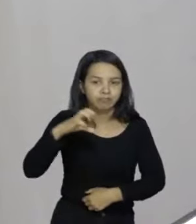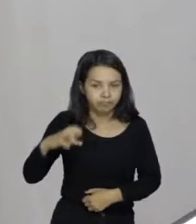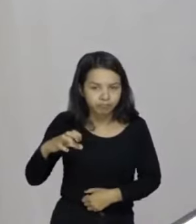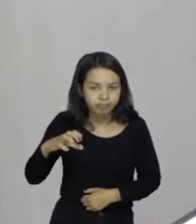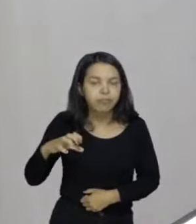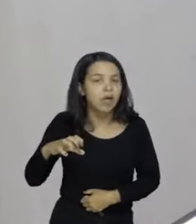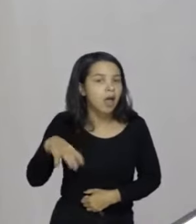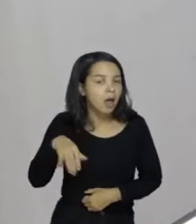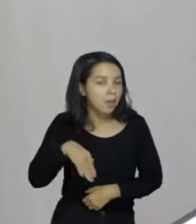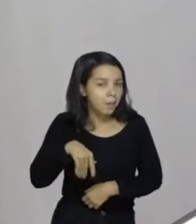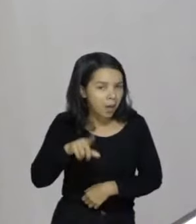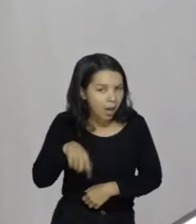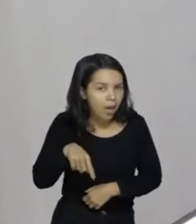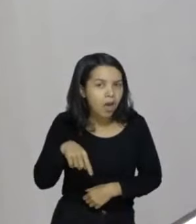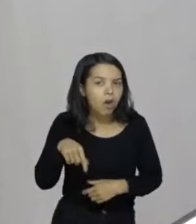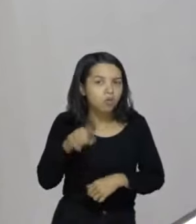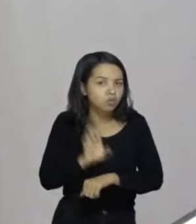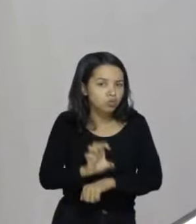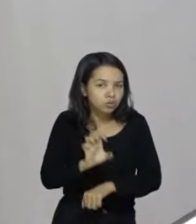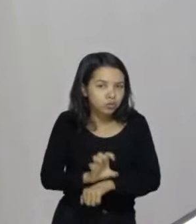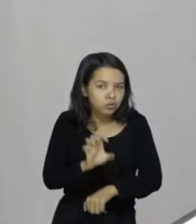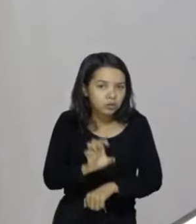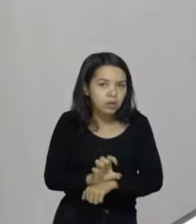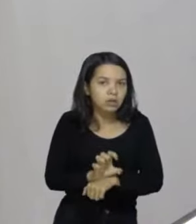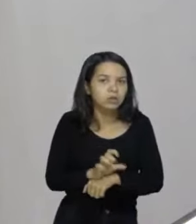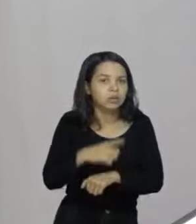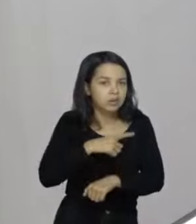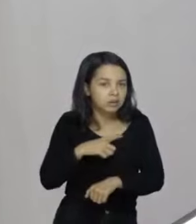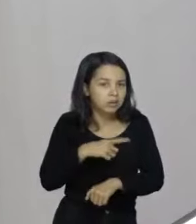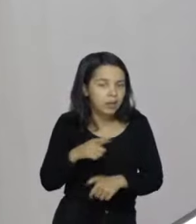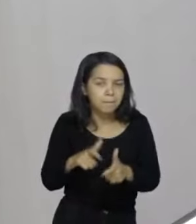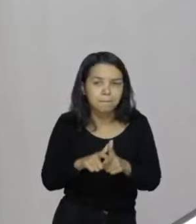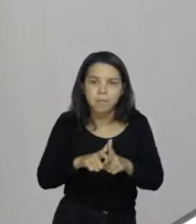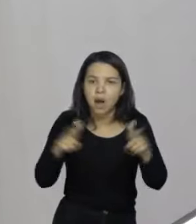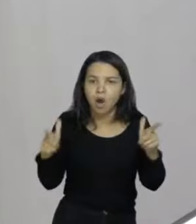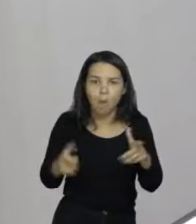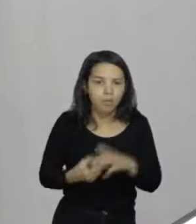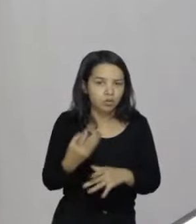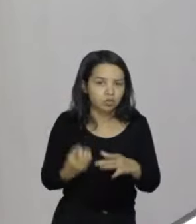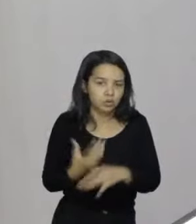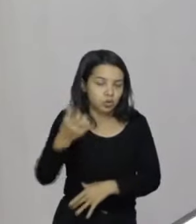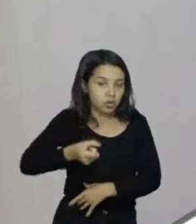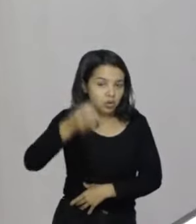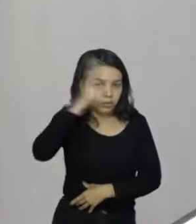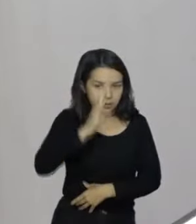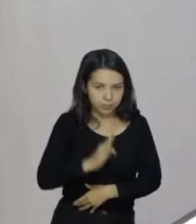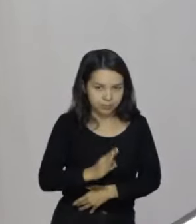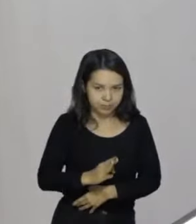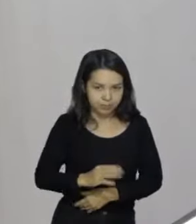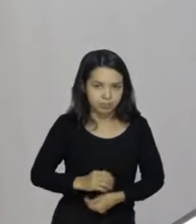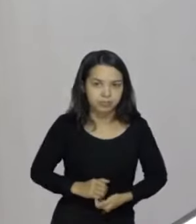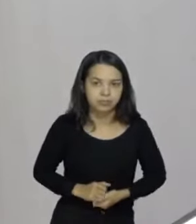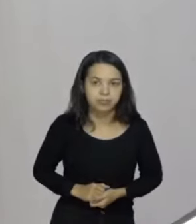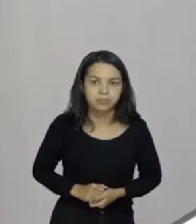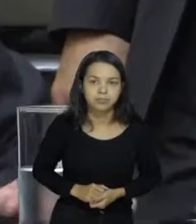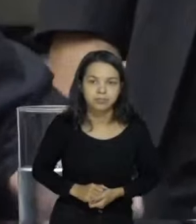um dos é um estado é um estado que tem a maior produção de leite do Brasil Muito obrigado